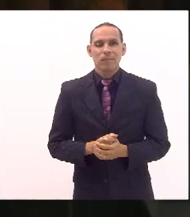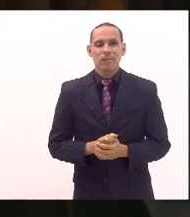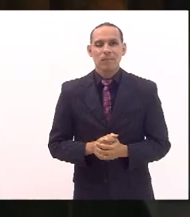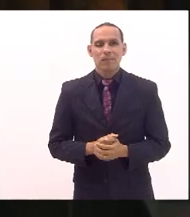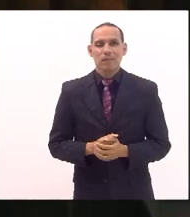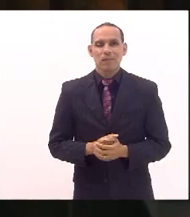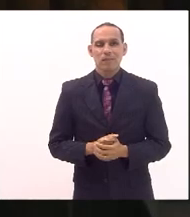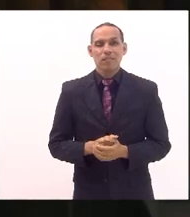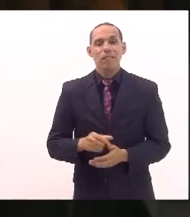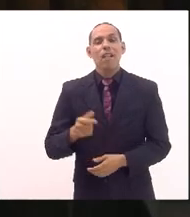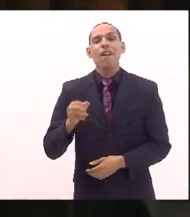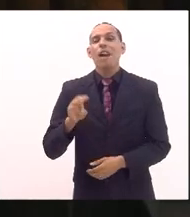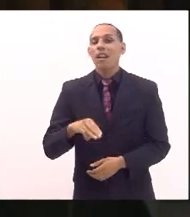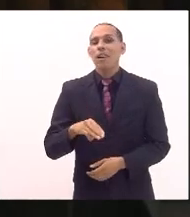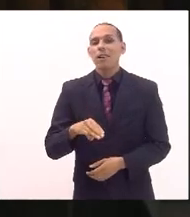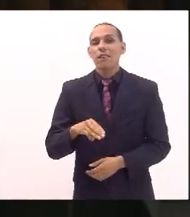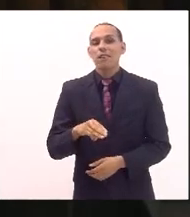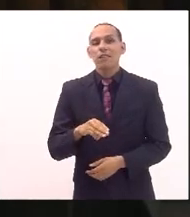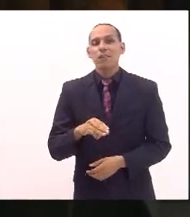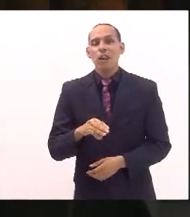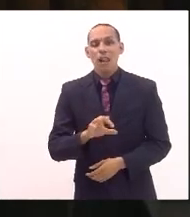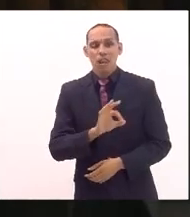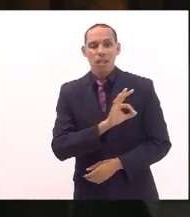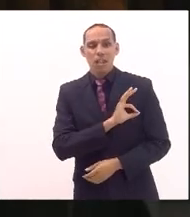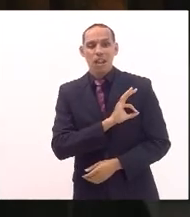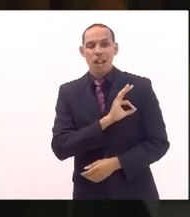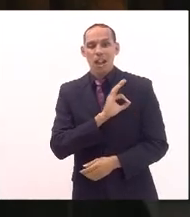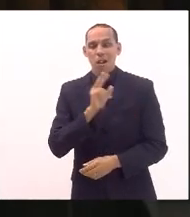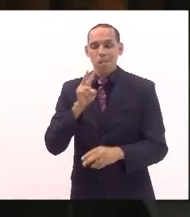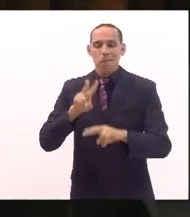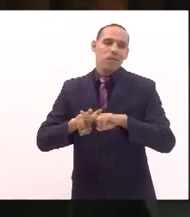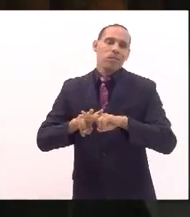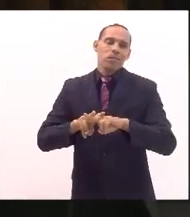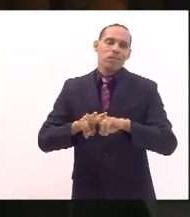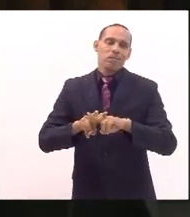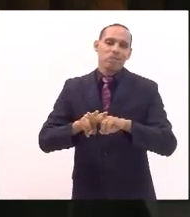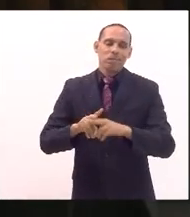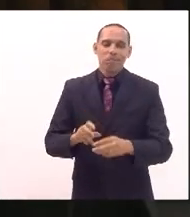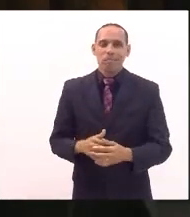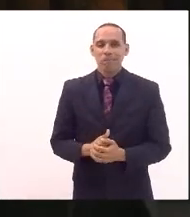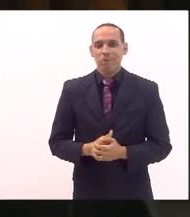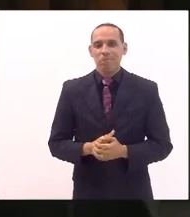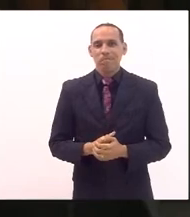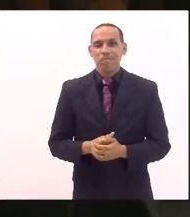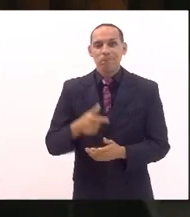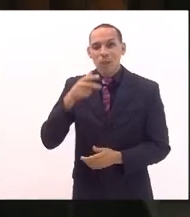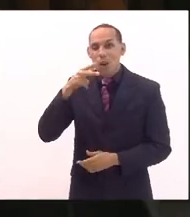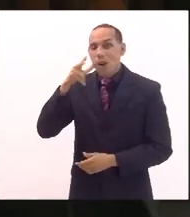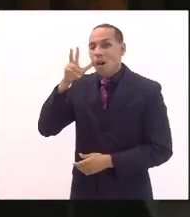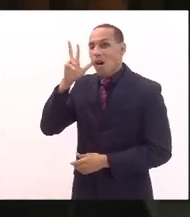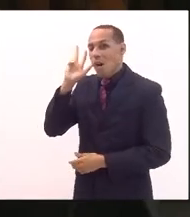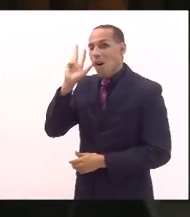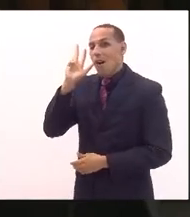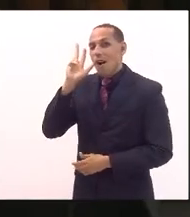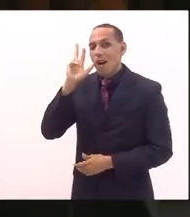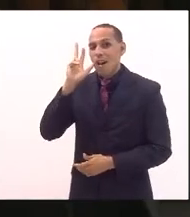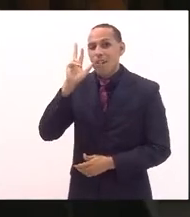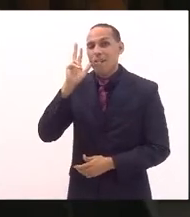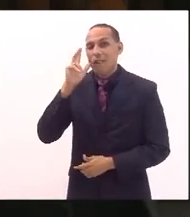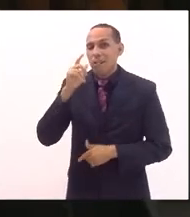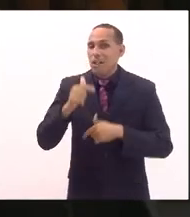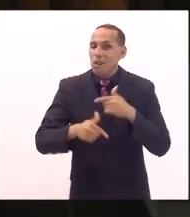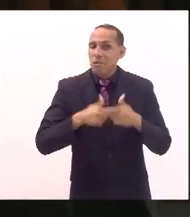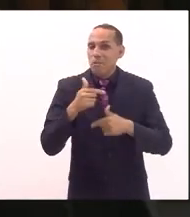é da delegada de polícia que foi presa e anteontem numa operação